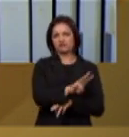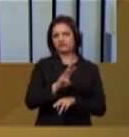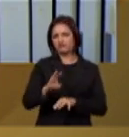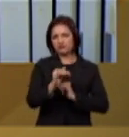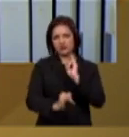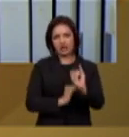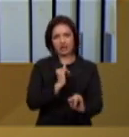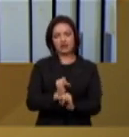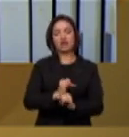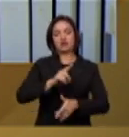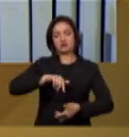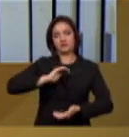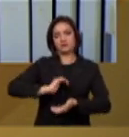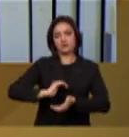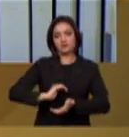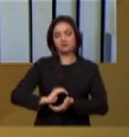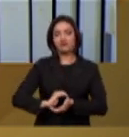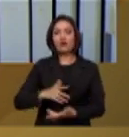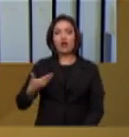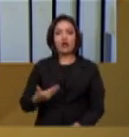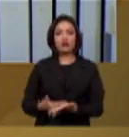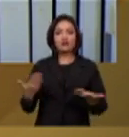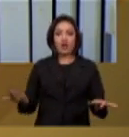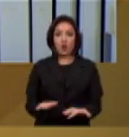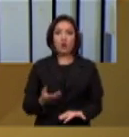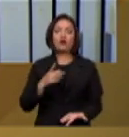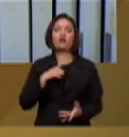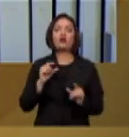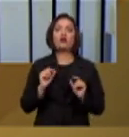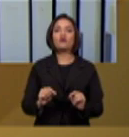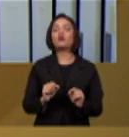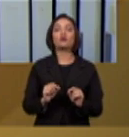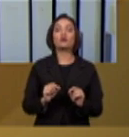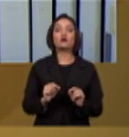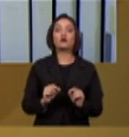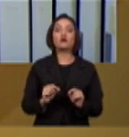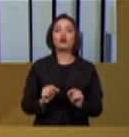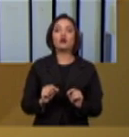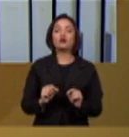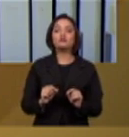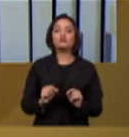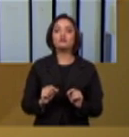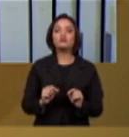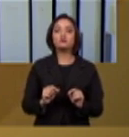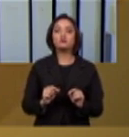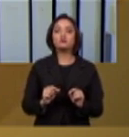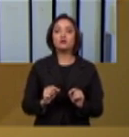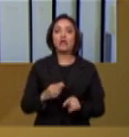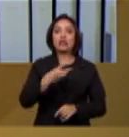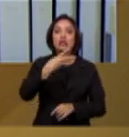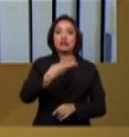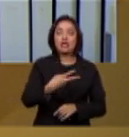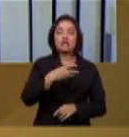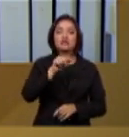o momento, foram registrados no tribunal, vejam o impressionante número,